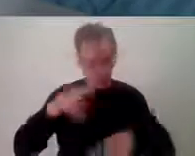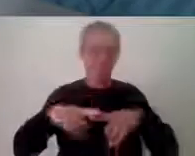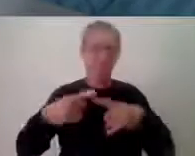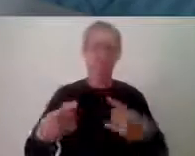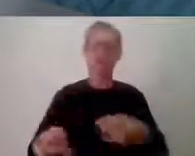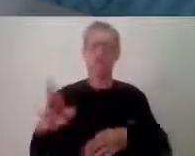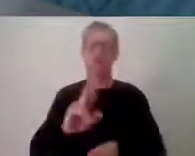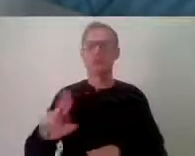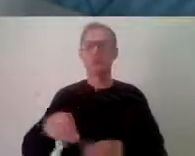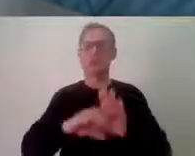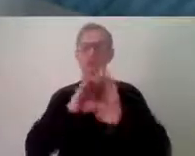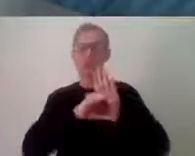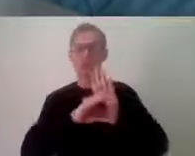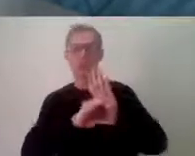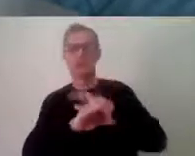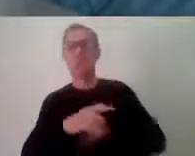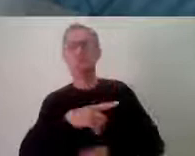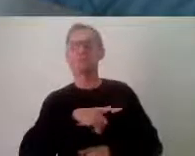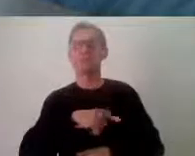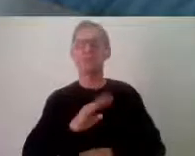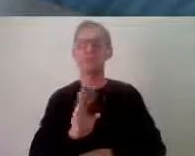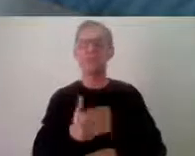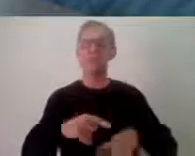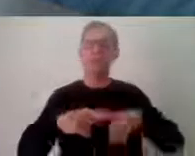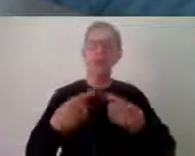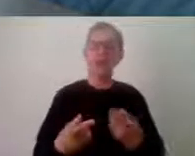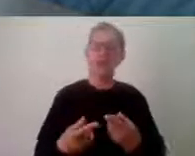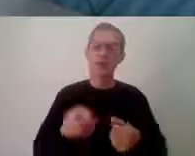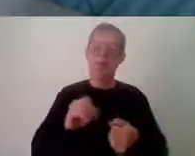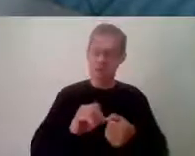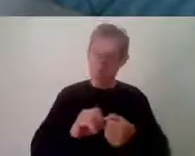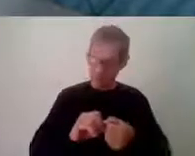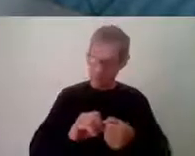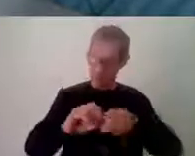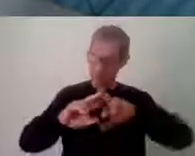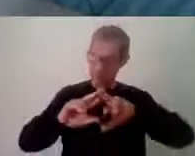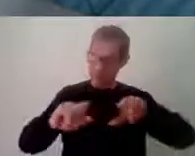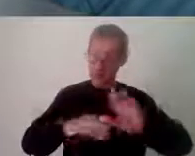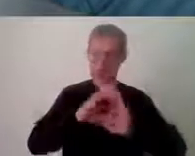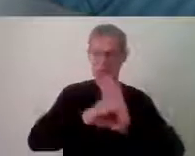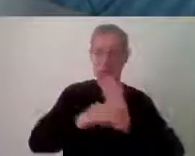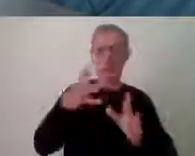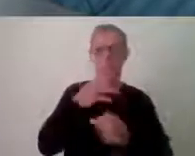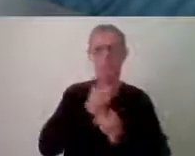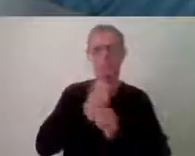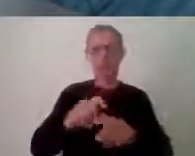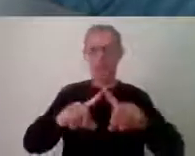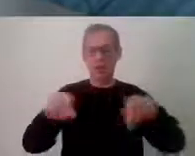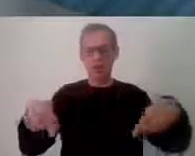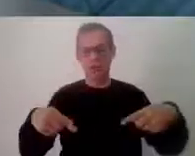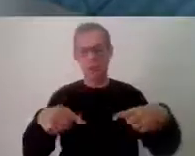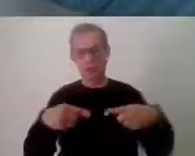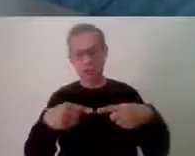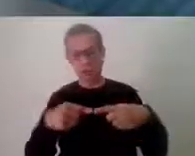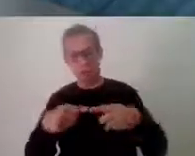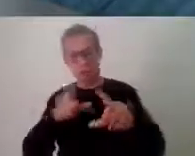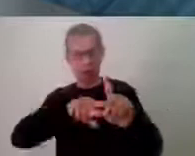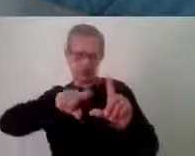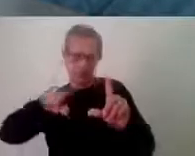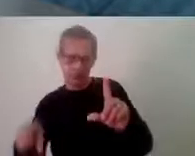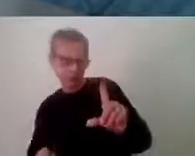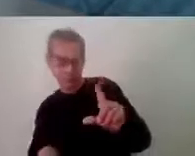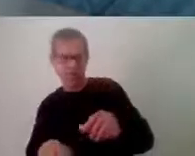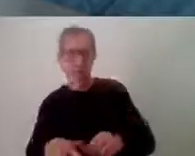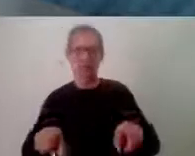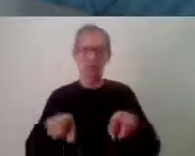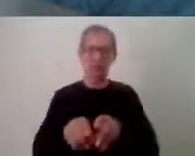eles usaram um conceito que eles já possuíam, né? E estenderam esse conceito para o cálculo de áreas de curvas, né? Entre